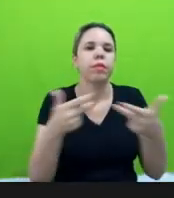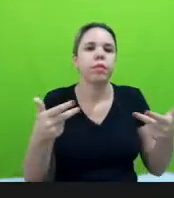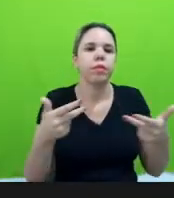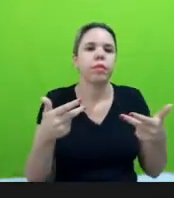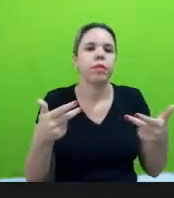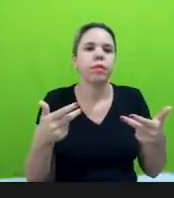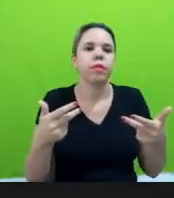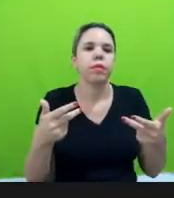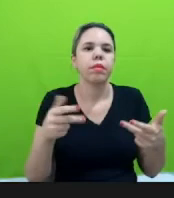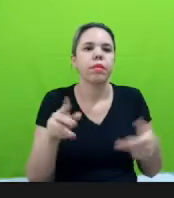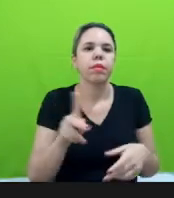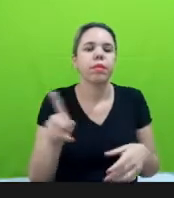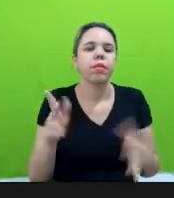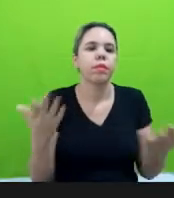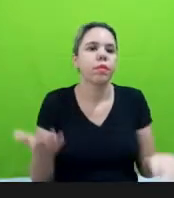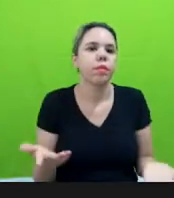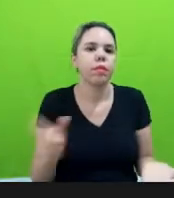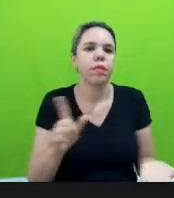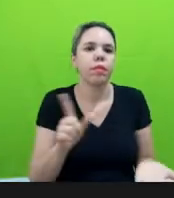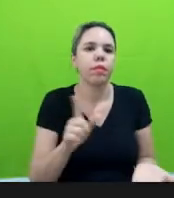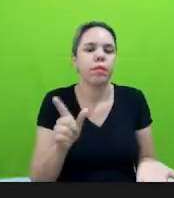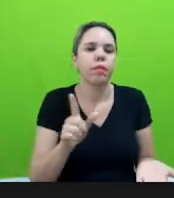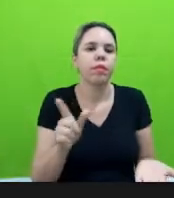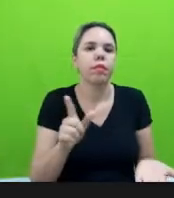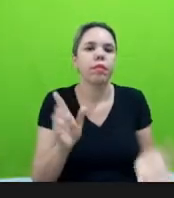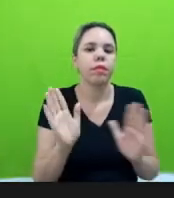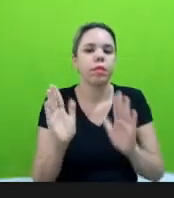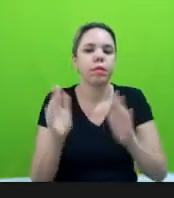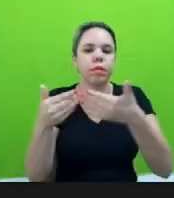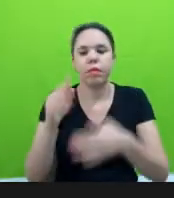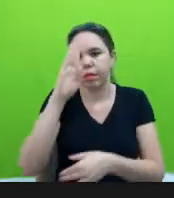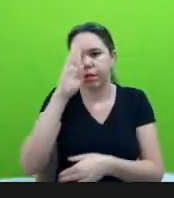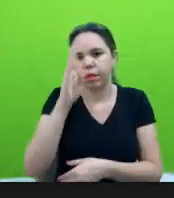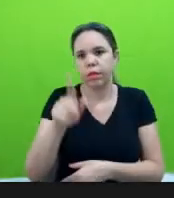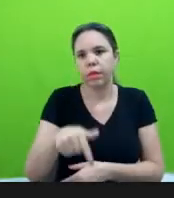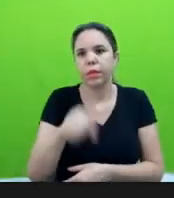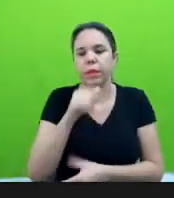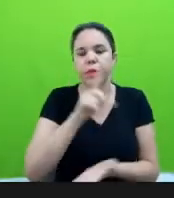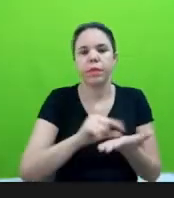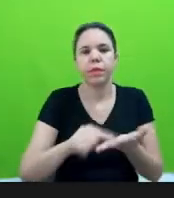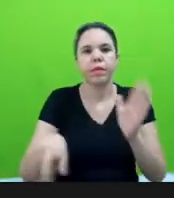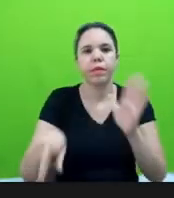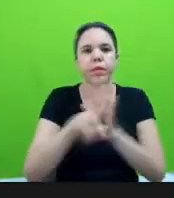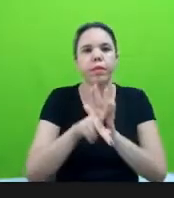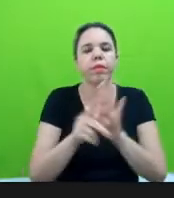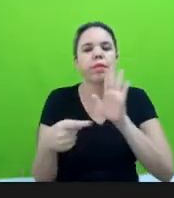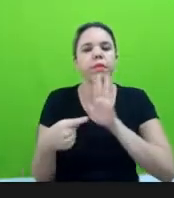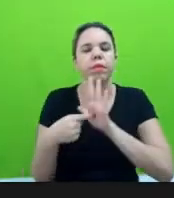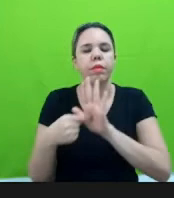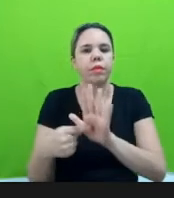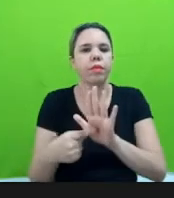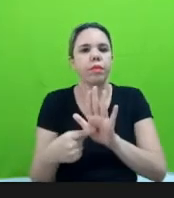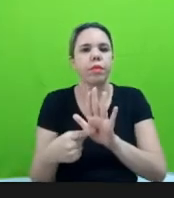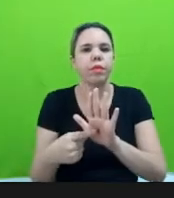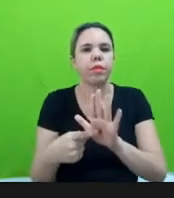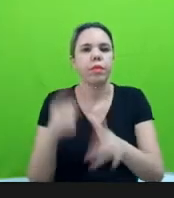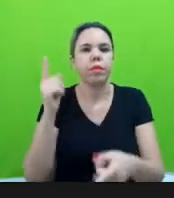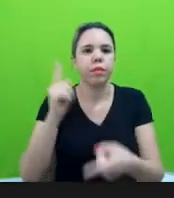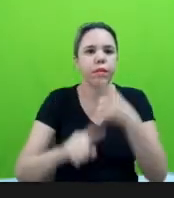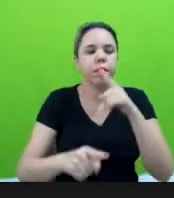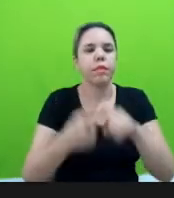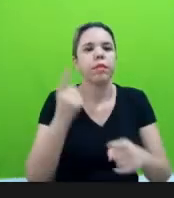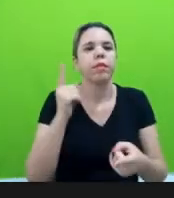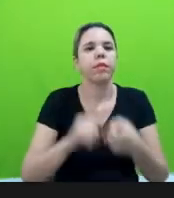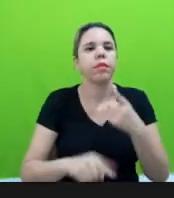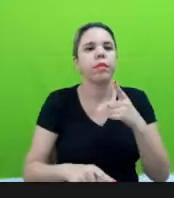PT. O foco central da notícia era um artigo específico que mostrava que o Pacto